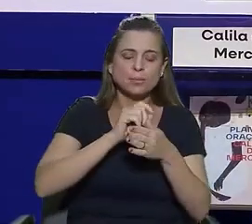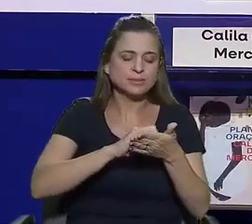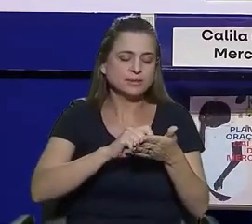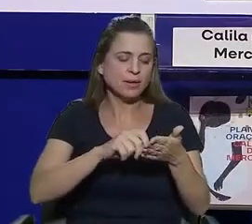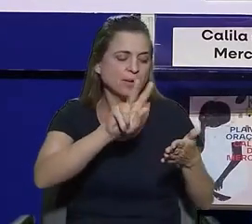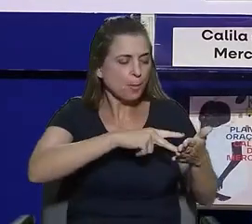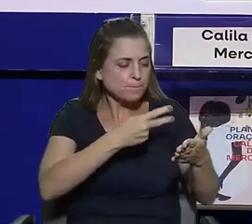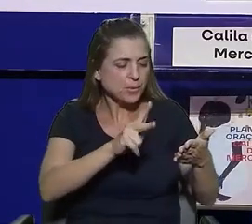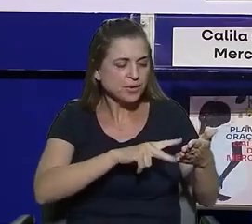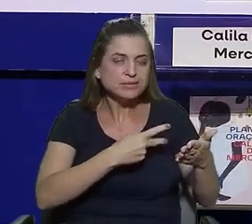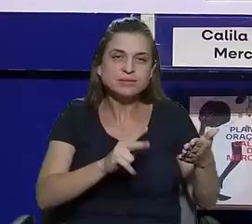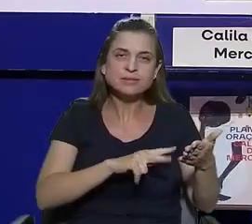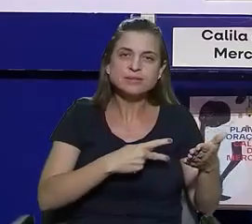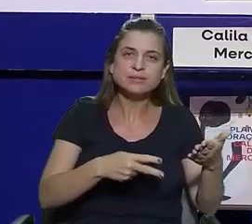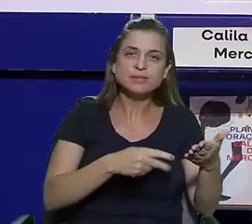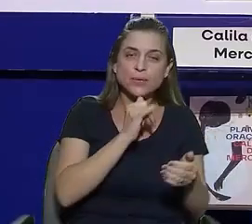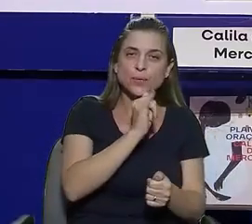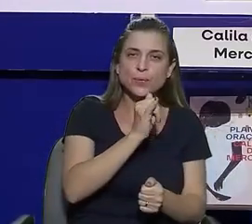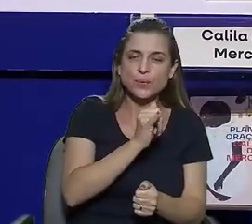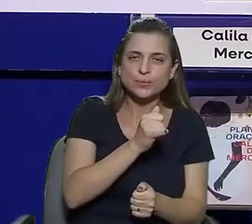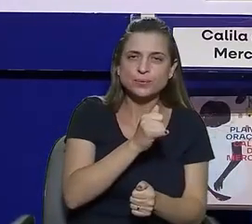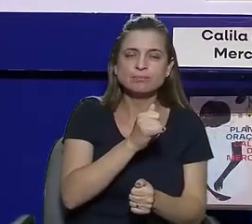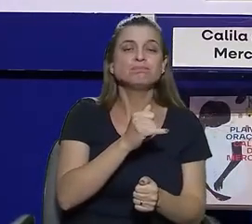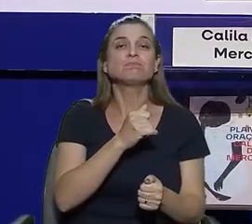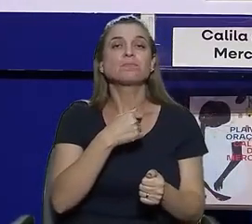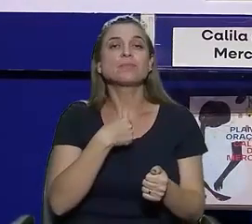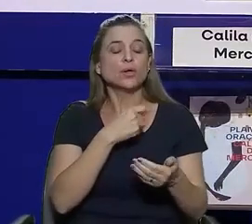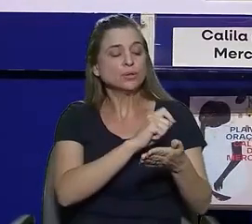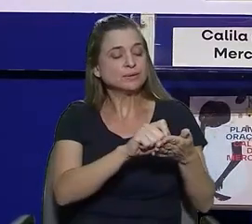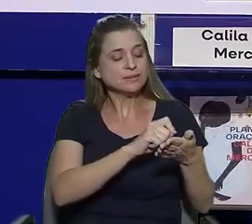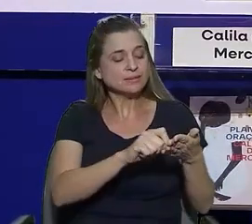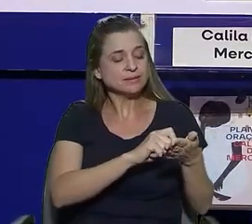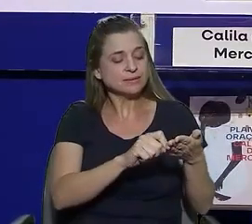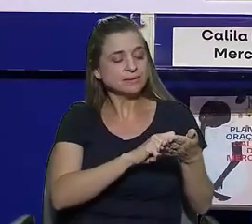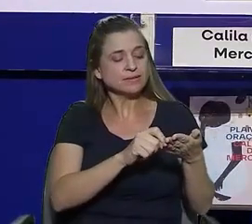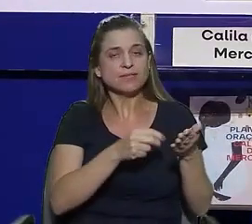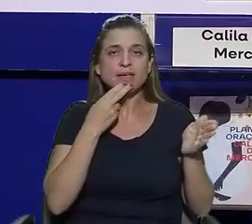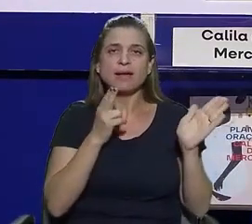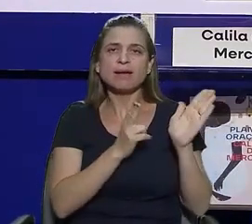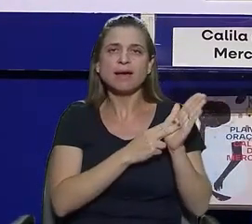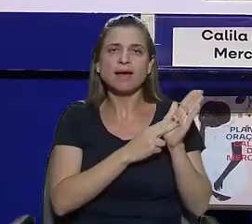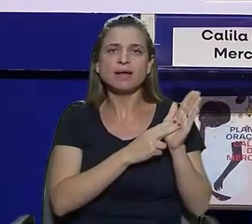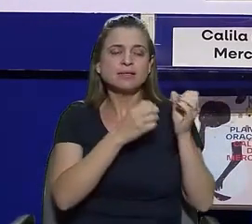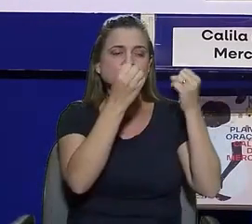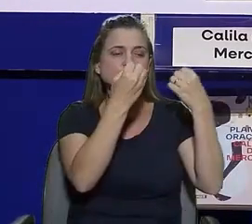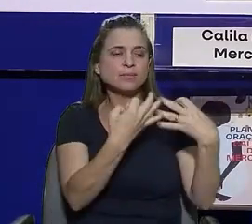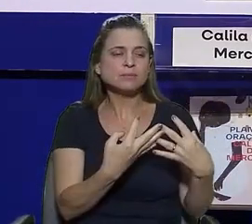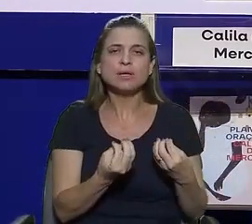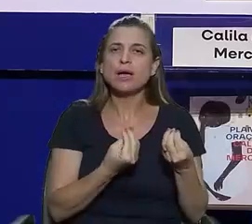poesia. Olha aqui, aí eu conto essa história. Eu escrevia cartas para dizer como eu